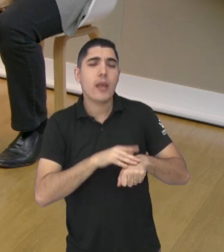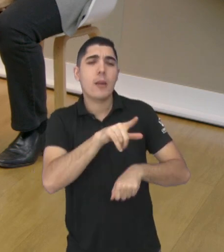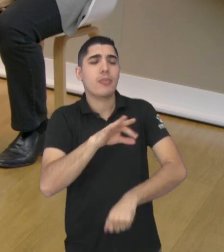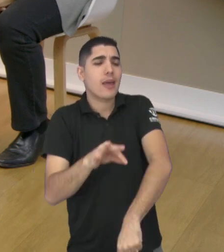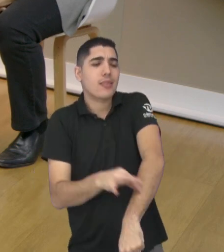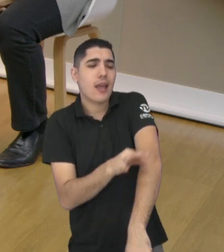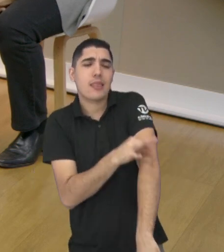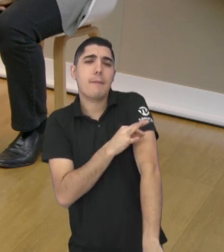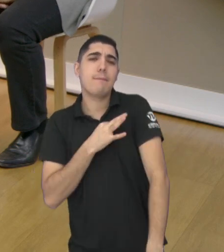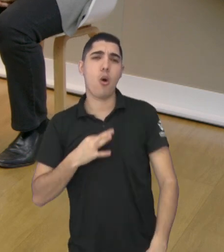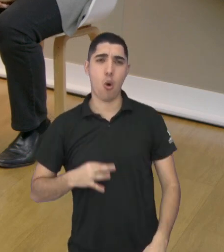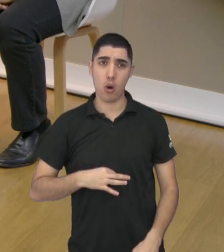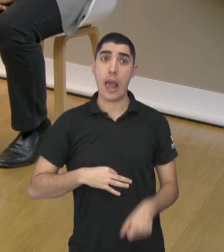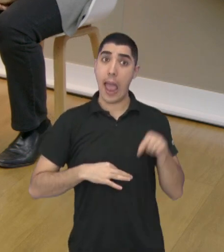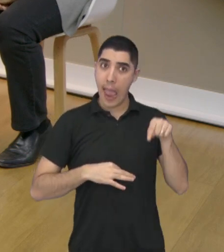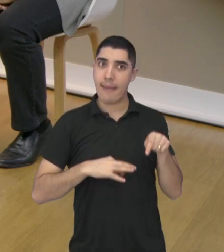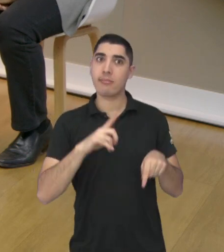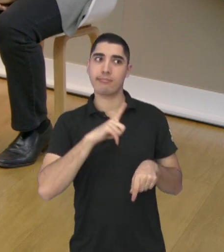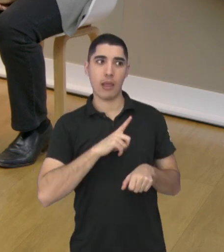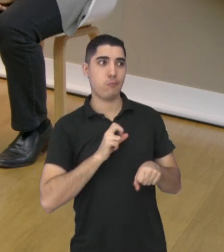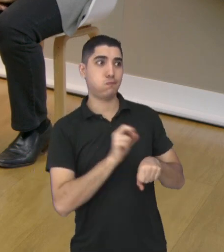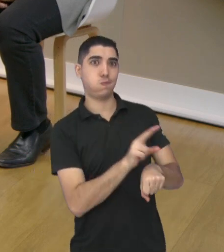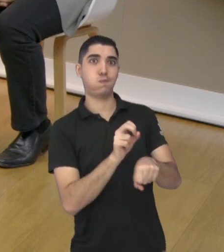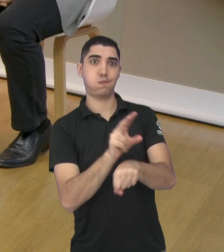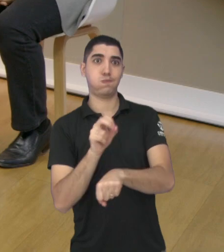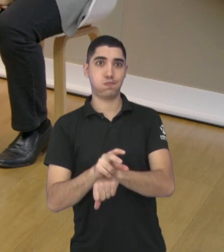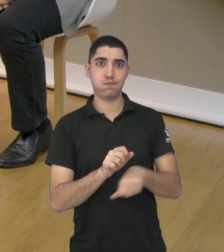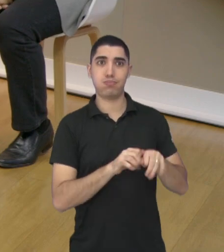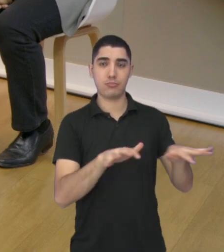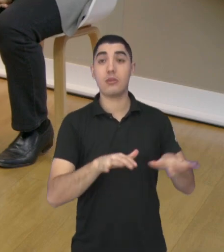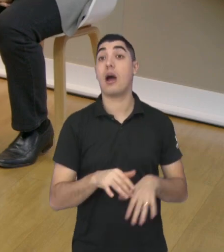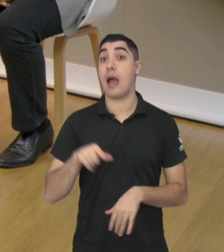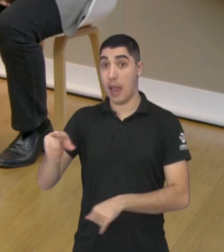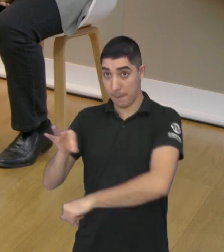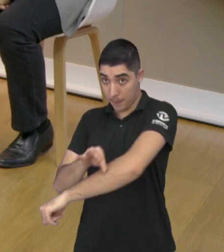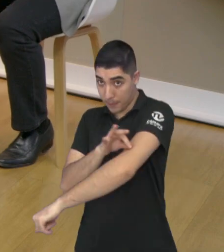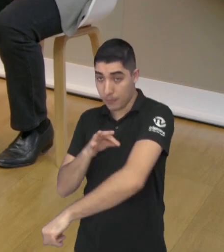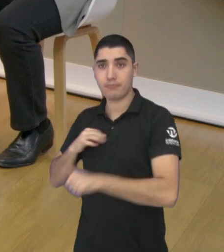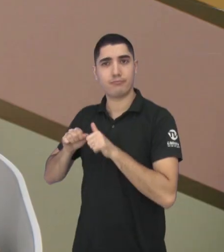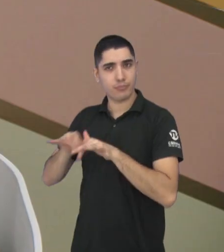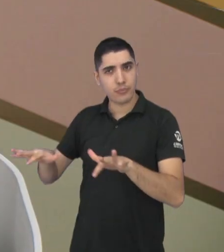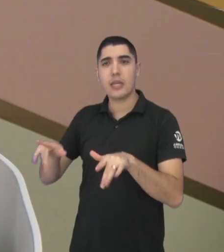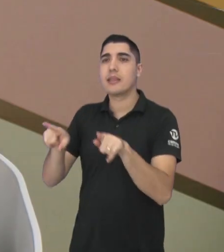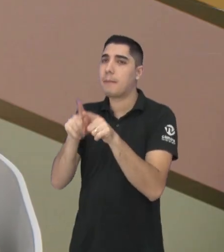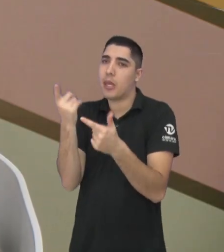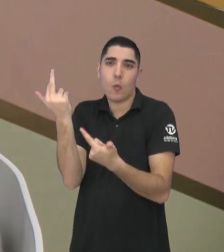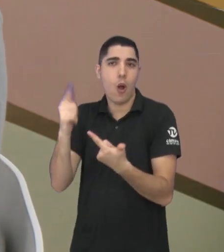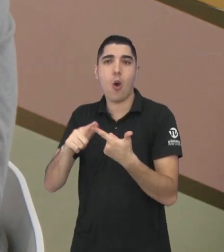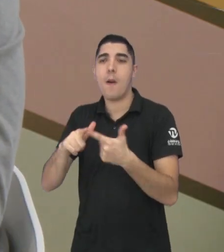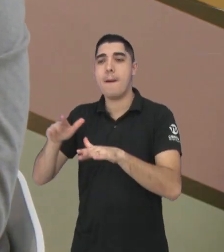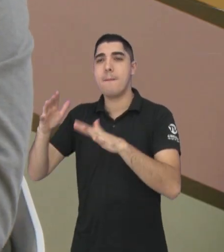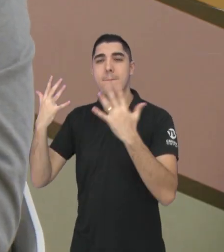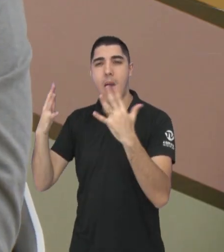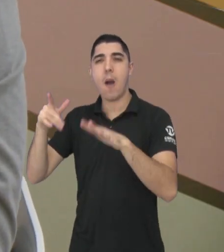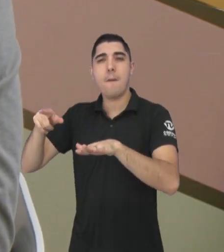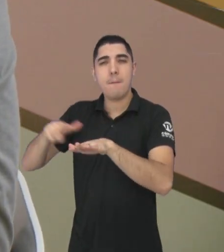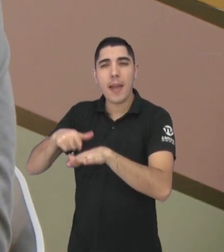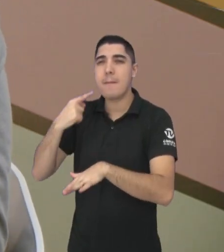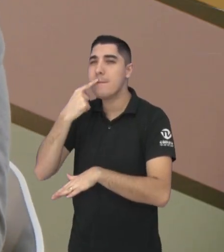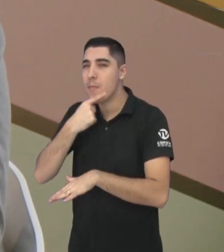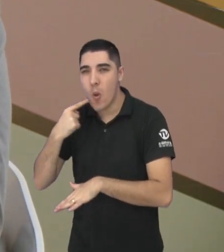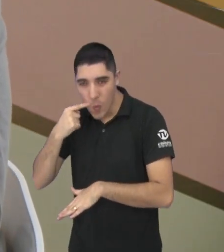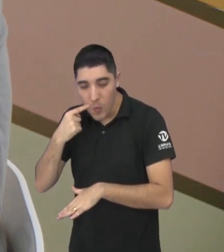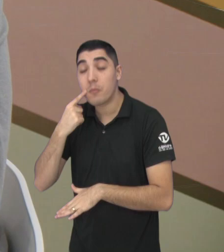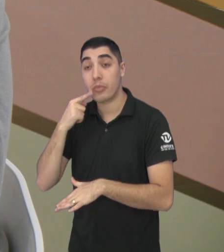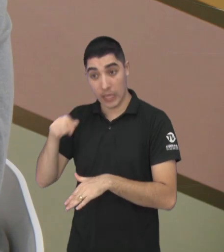infância, catapora. Ela é bastante contagiosa, né? Catapora, bastante contagiosa, assim como a mão, pé, boca. Ela